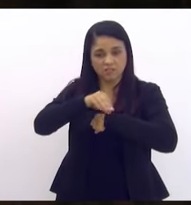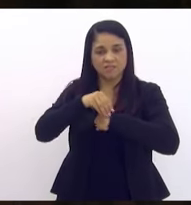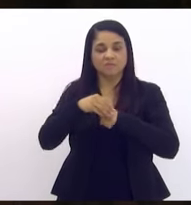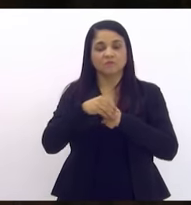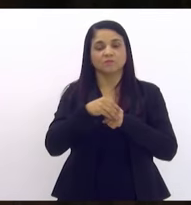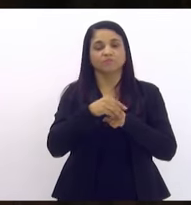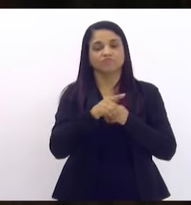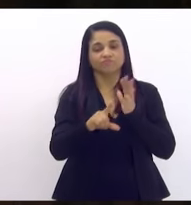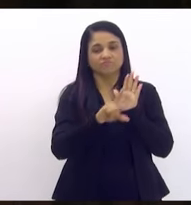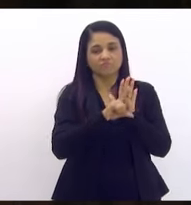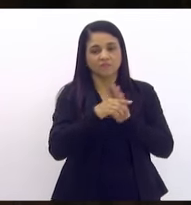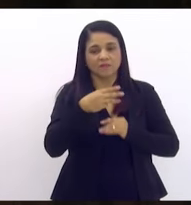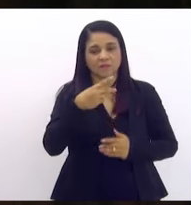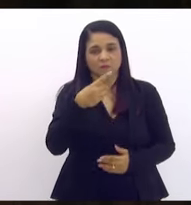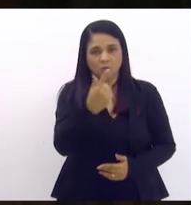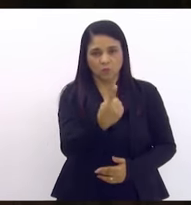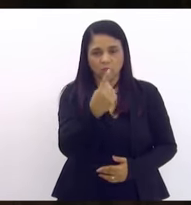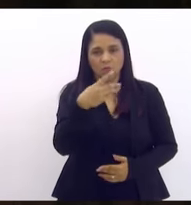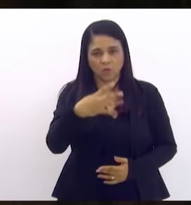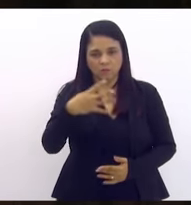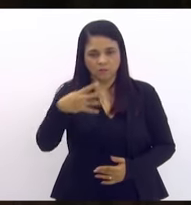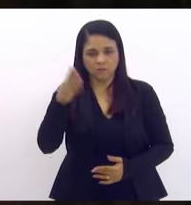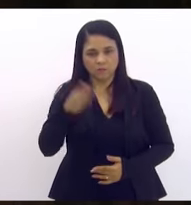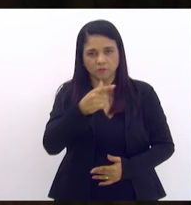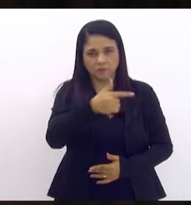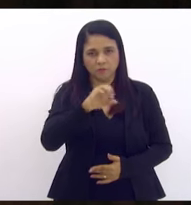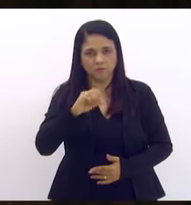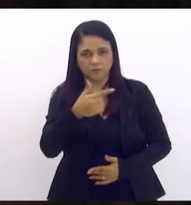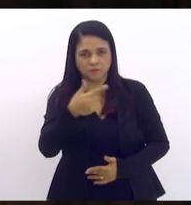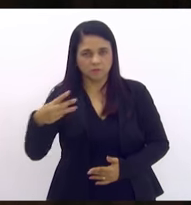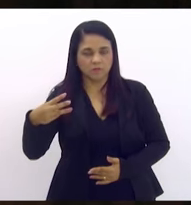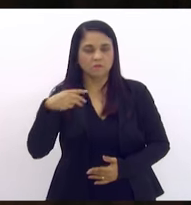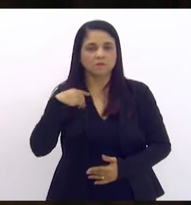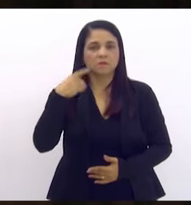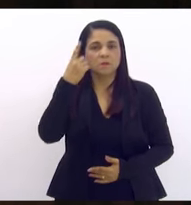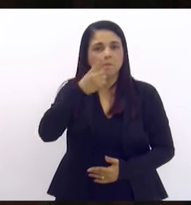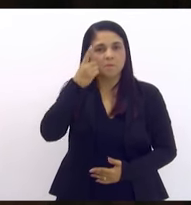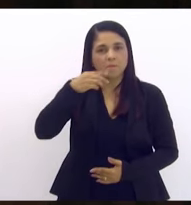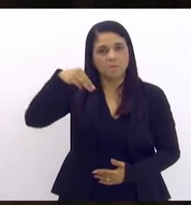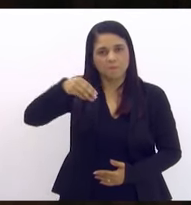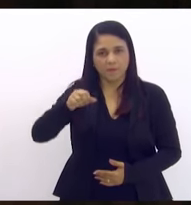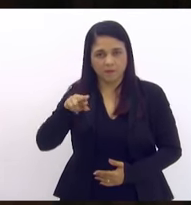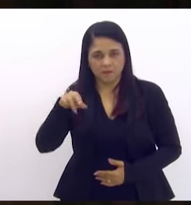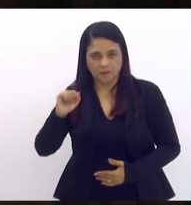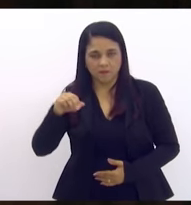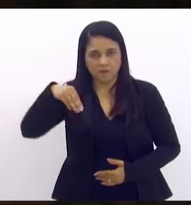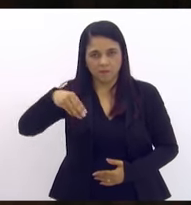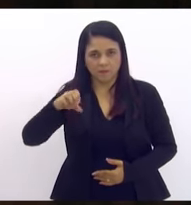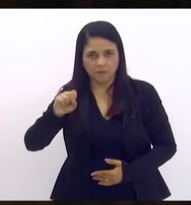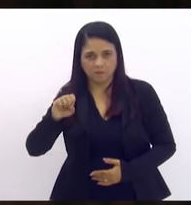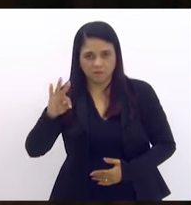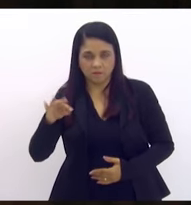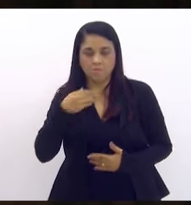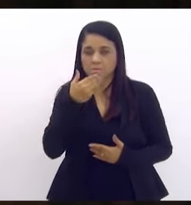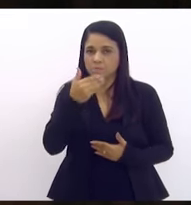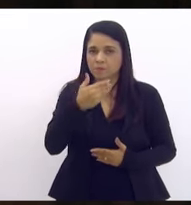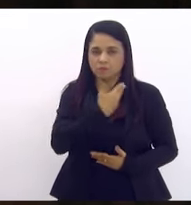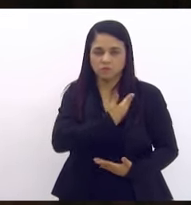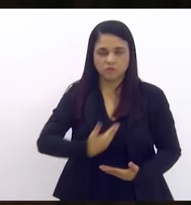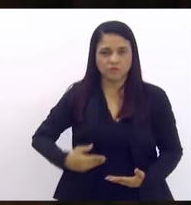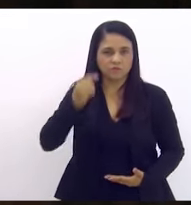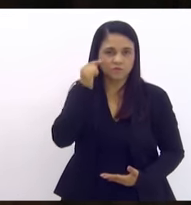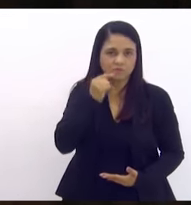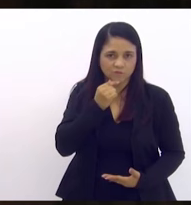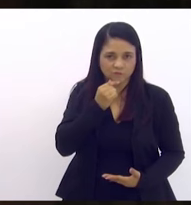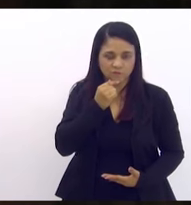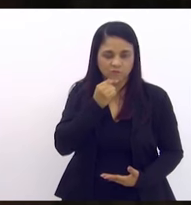número 144/2022 de autoria da deputada Marina da MST que solicita ao Excelentíssimo Senhor governador do Estado do Rio de